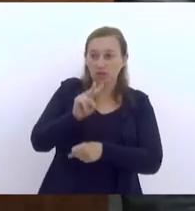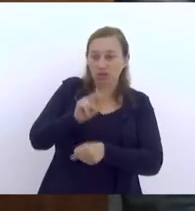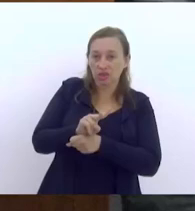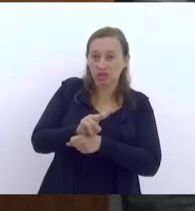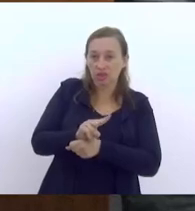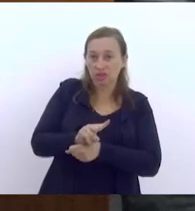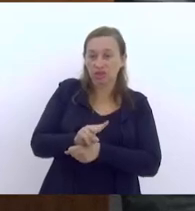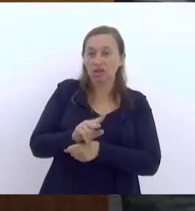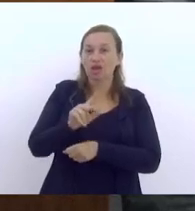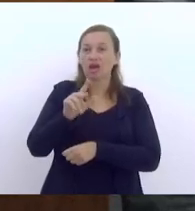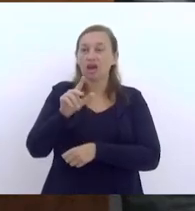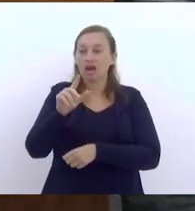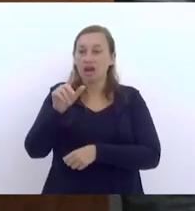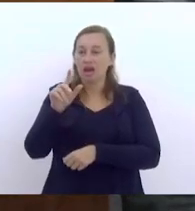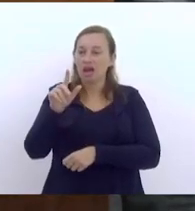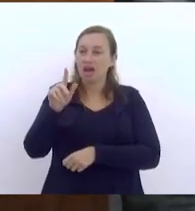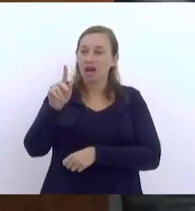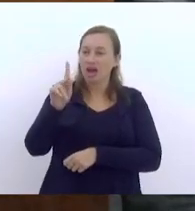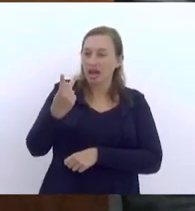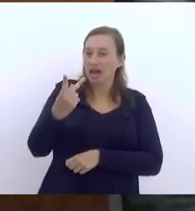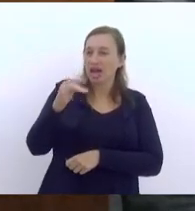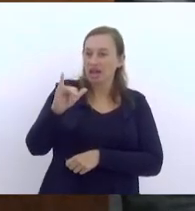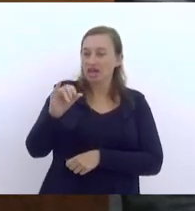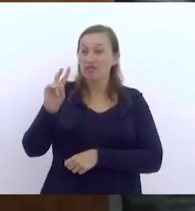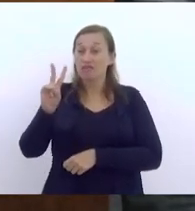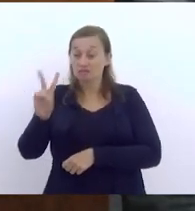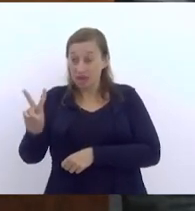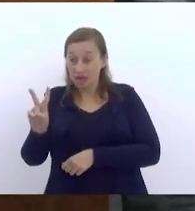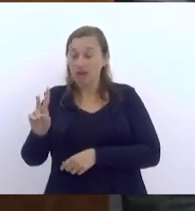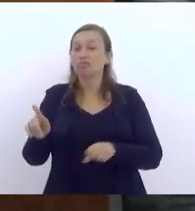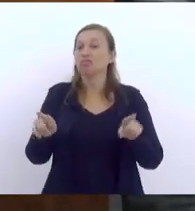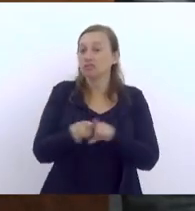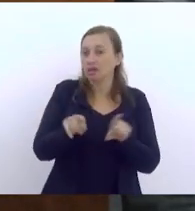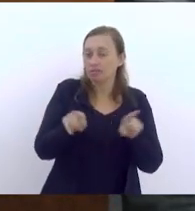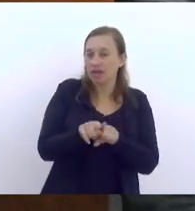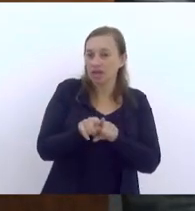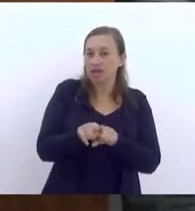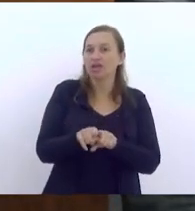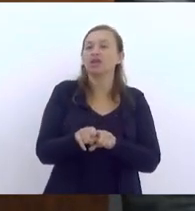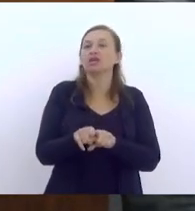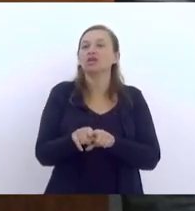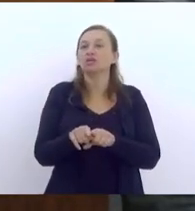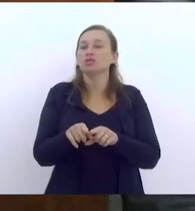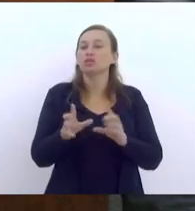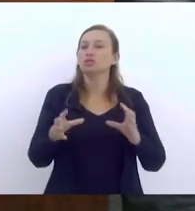HIV, tiveram um papel fundamental na luta contra a estigmatização da população